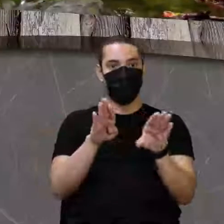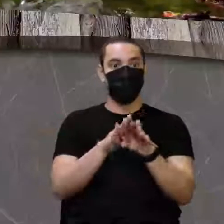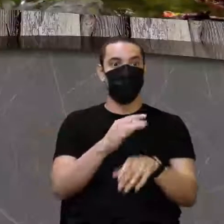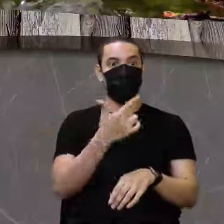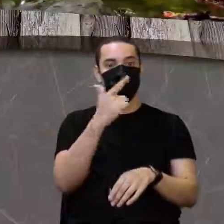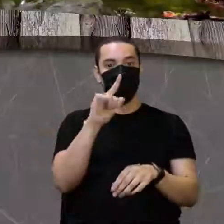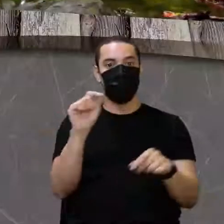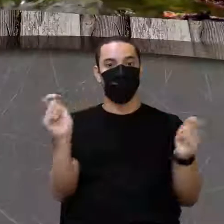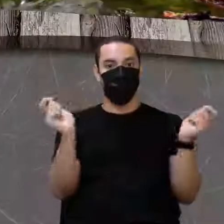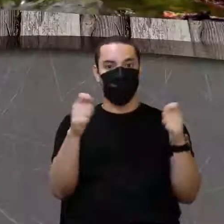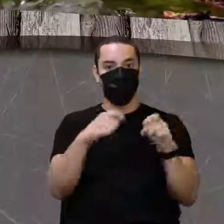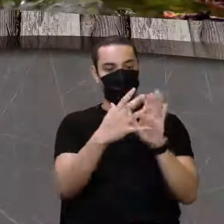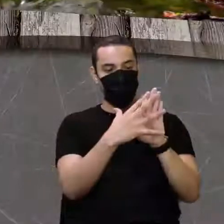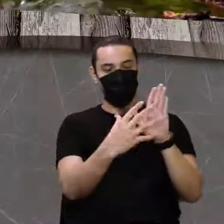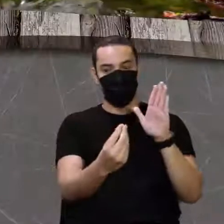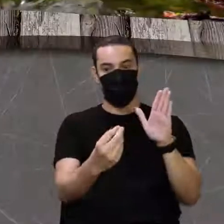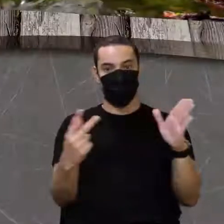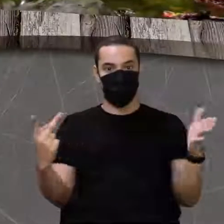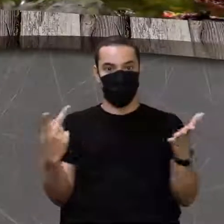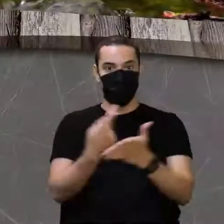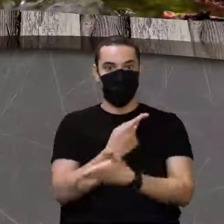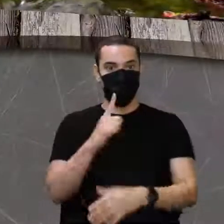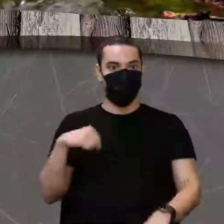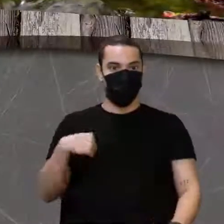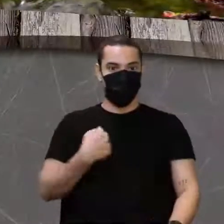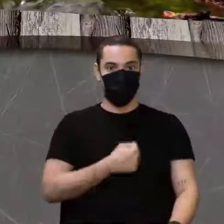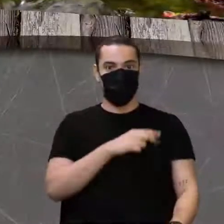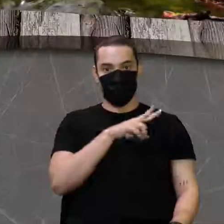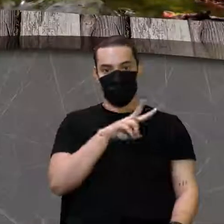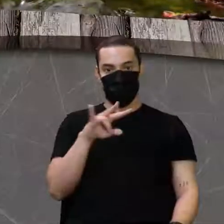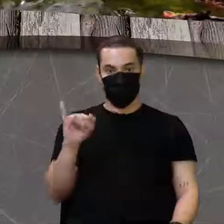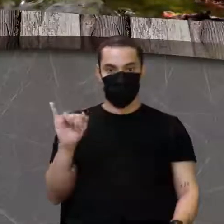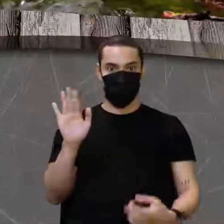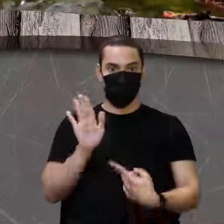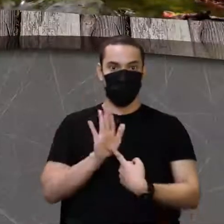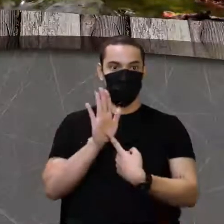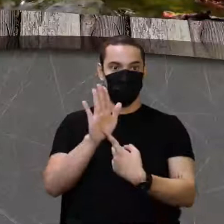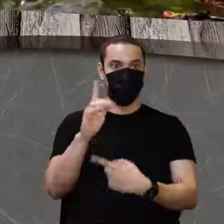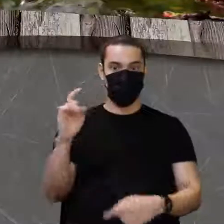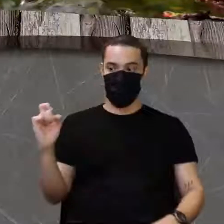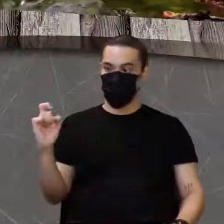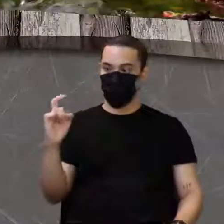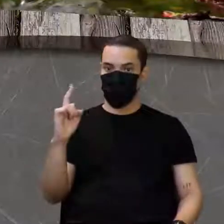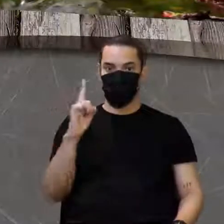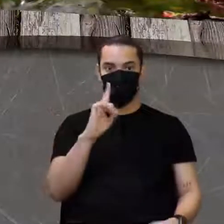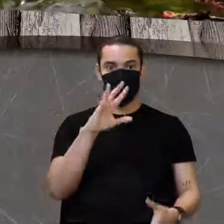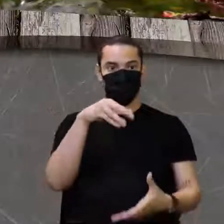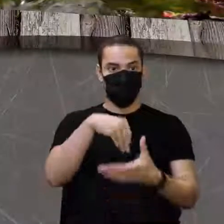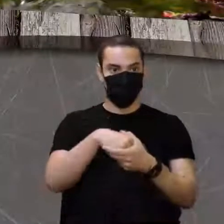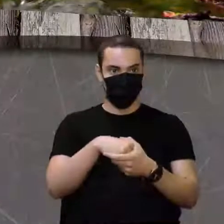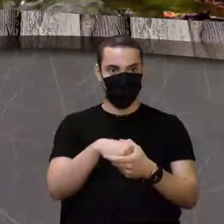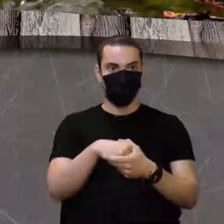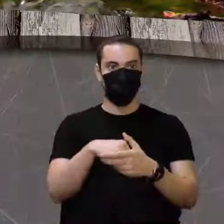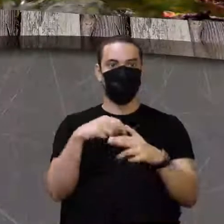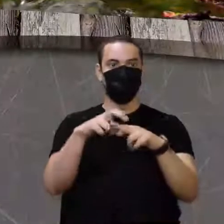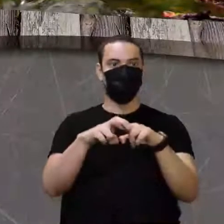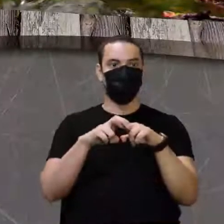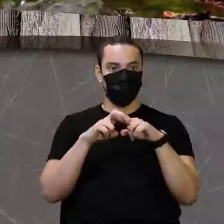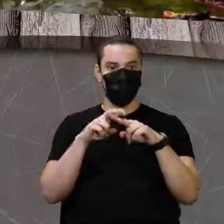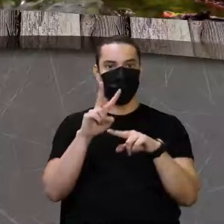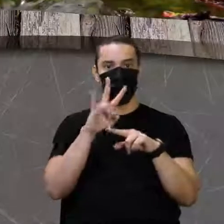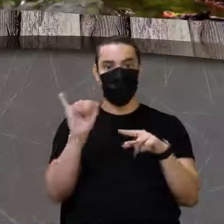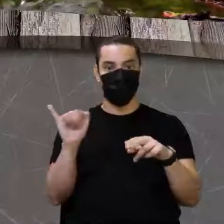são fatores que a gente vai considerar como processo evolutivo. Esses organismos, ao